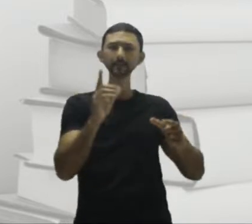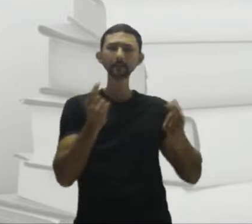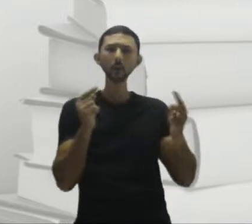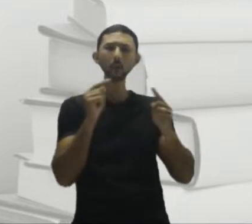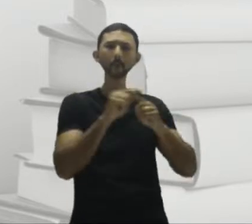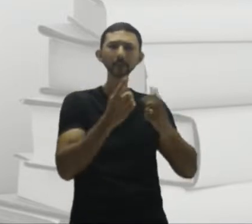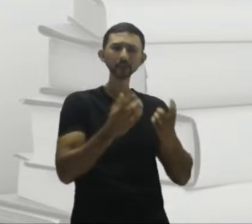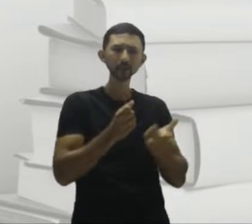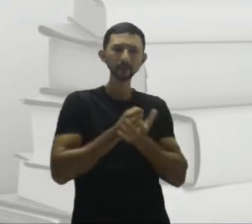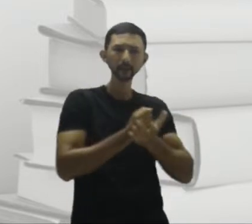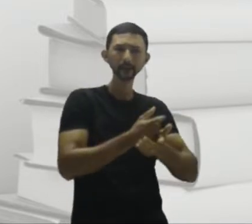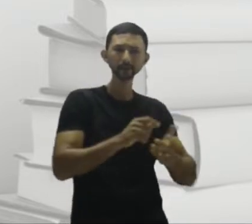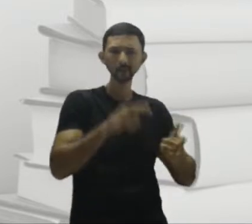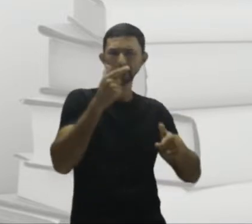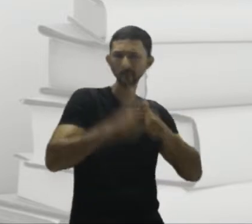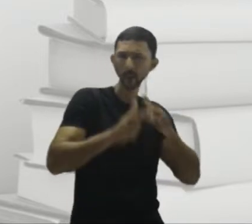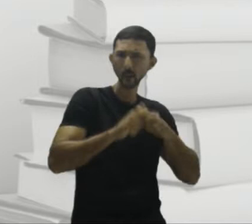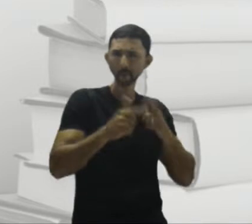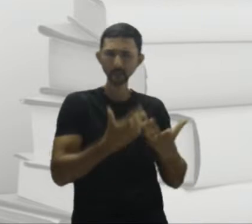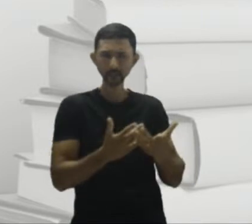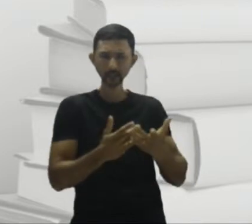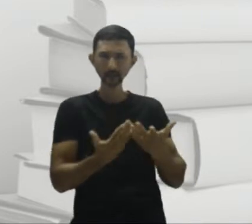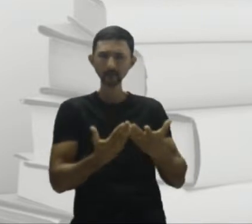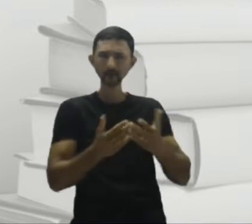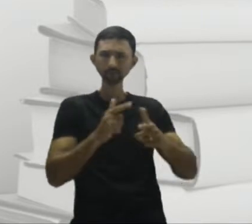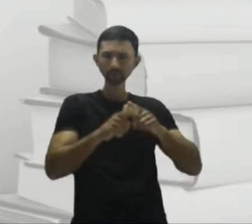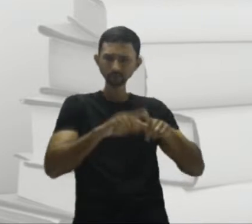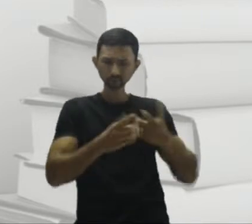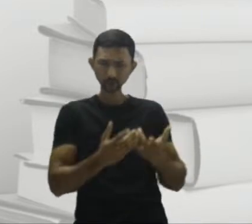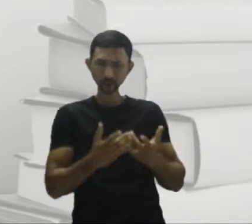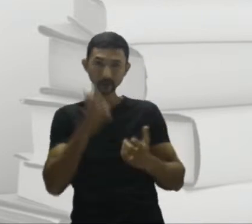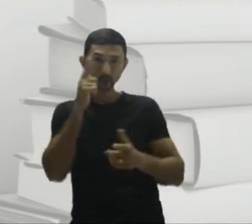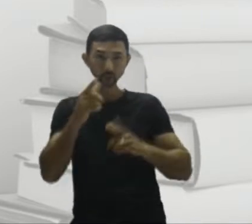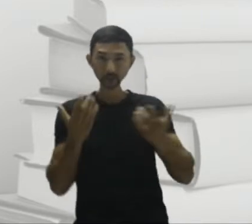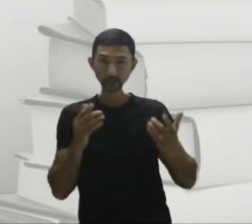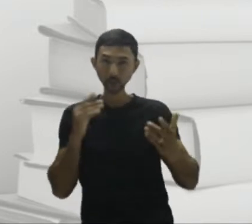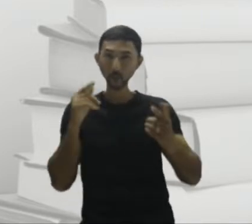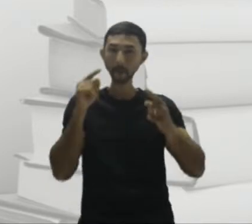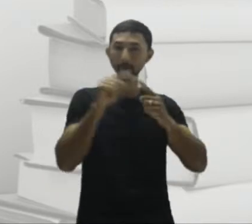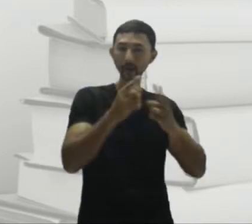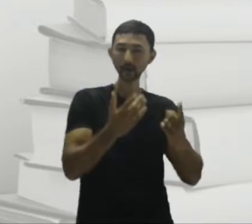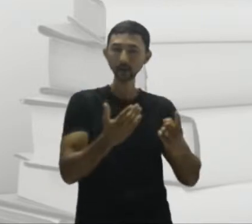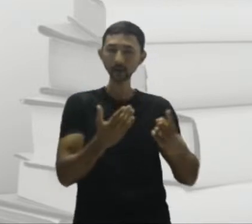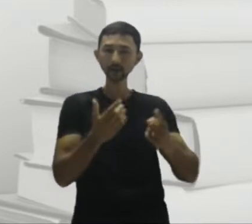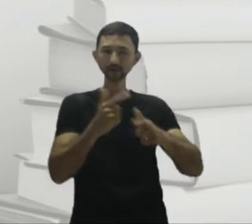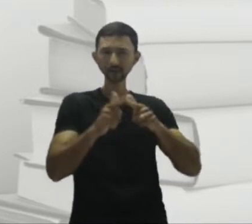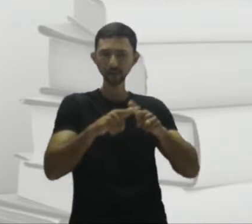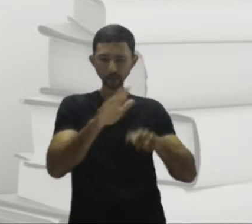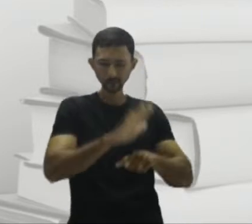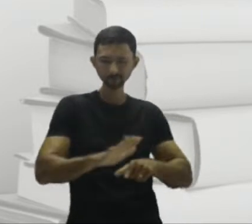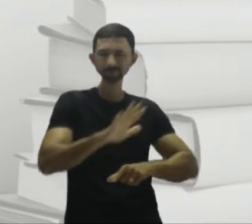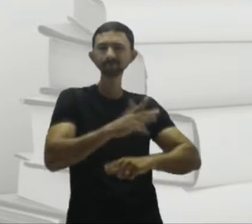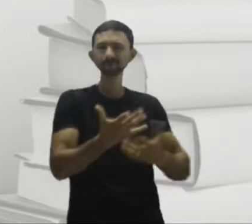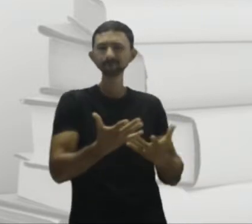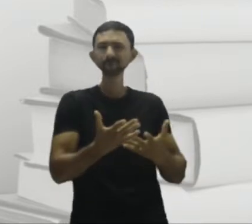de prejudicar o herói, de impedir que ele alcance o seu objetivo, que ele alcance a